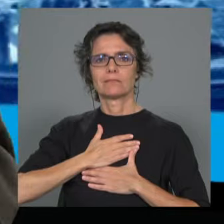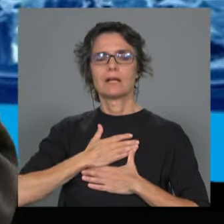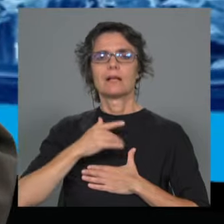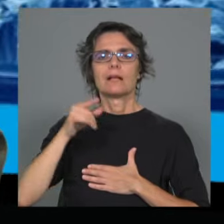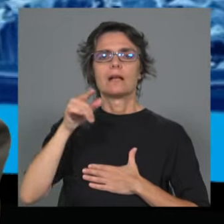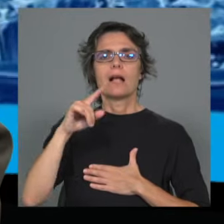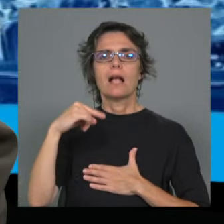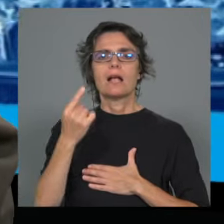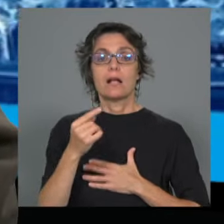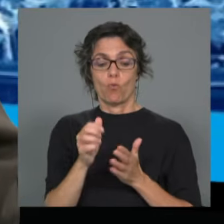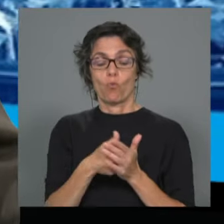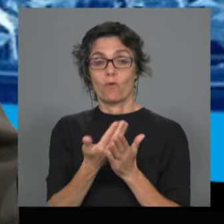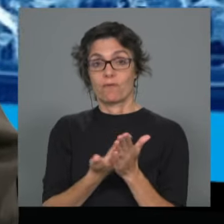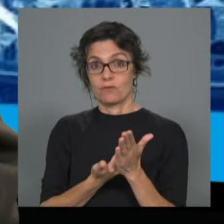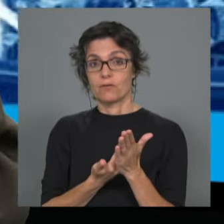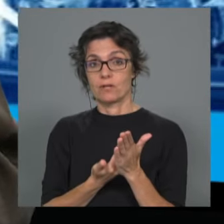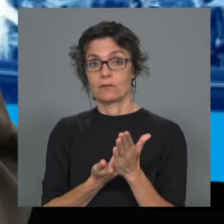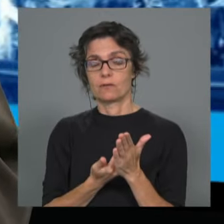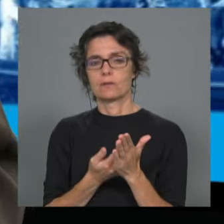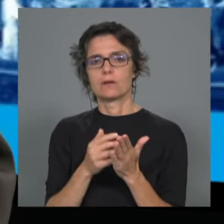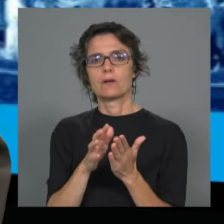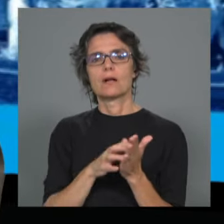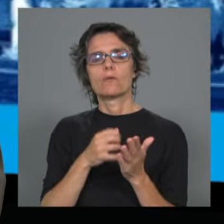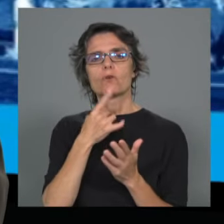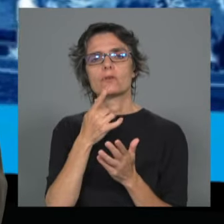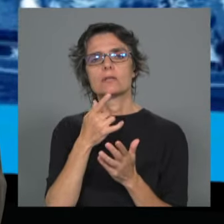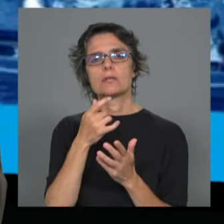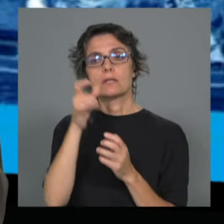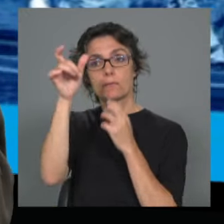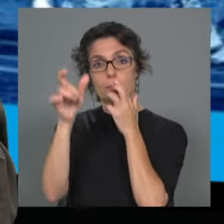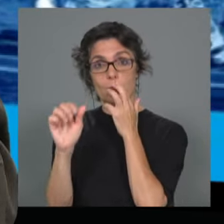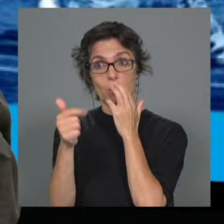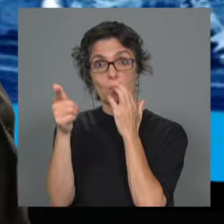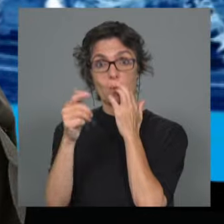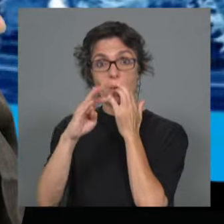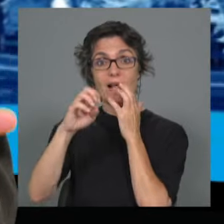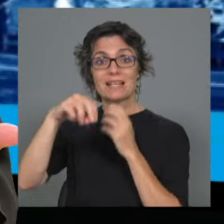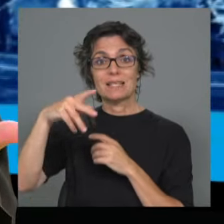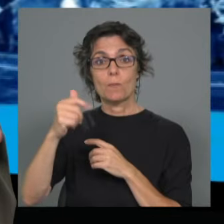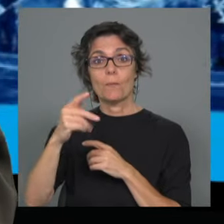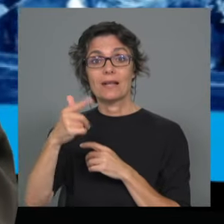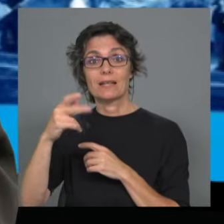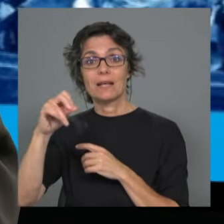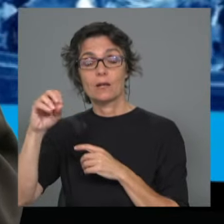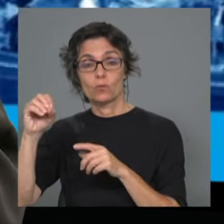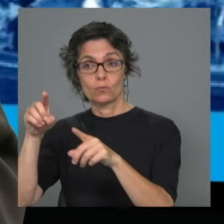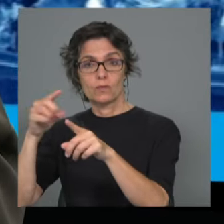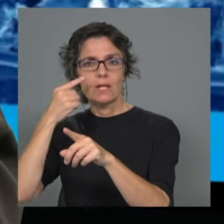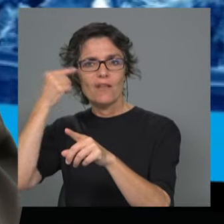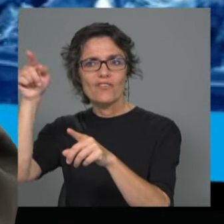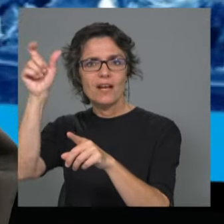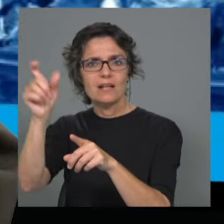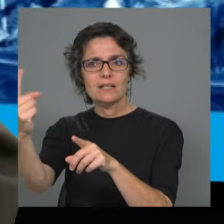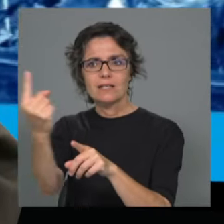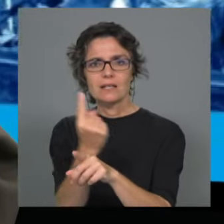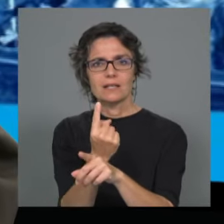pondo em paralelo com o Evangelho, quando fala do bom samaritano, estamos a ser convidados a ser samaritanos como e